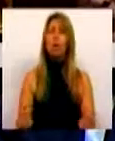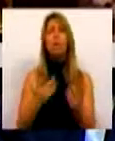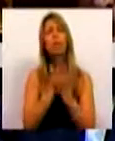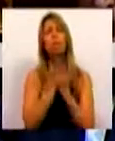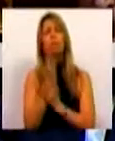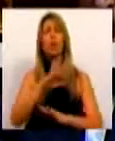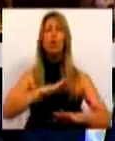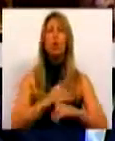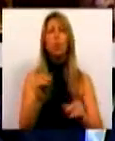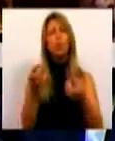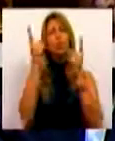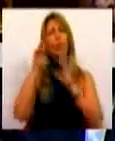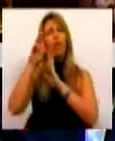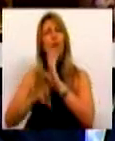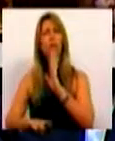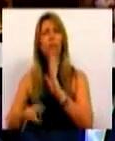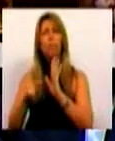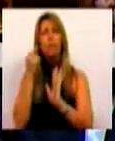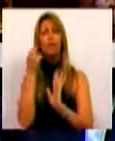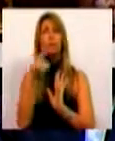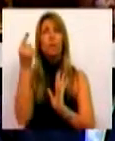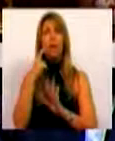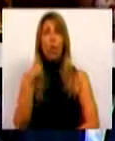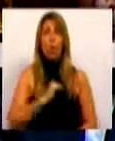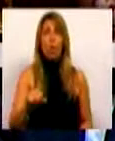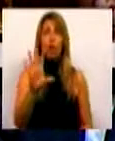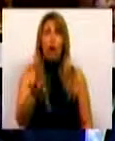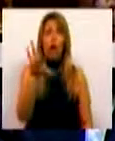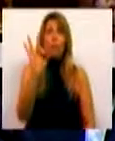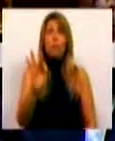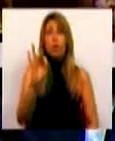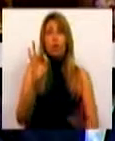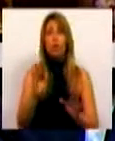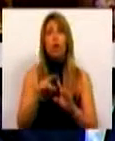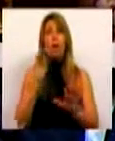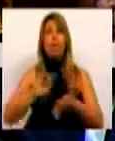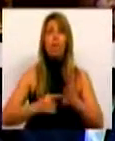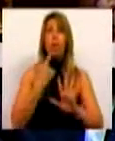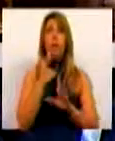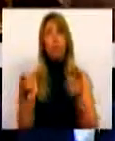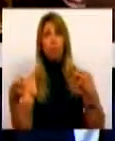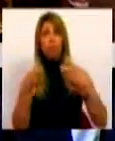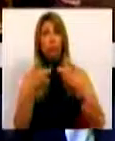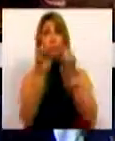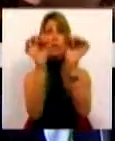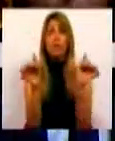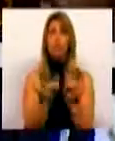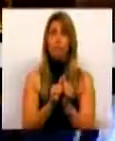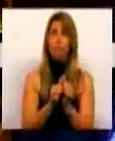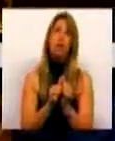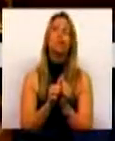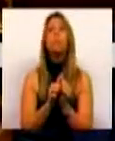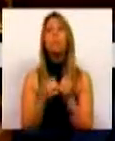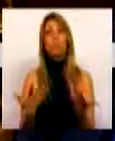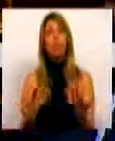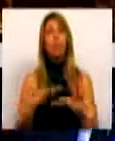regime especial que iria contra opções fundamentais de convergência dos sistemas que estão a ser